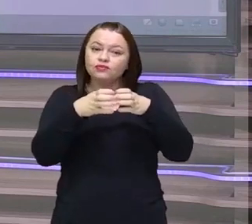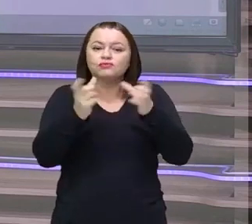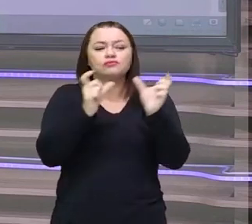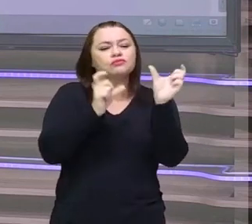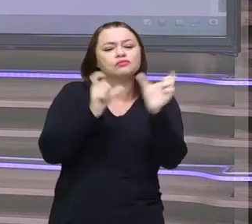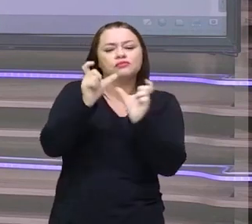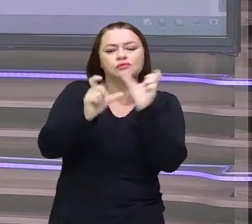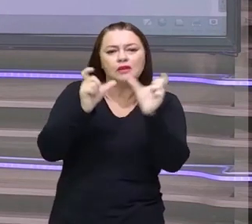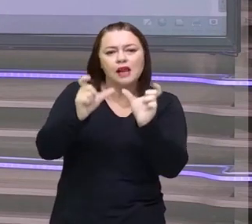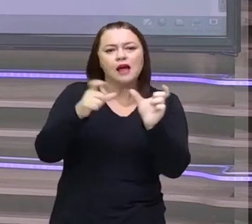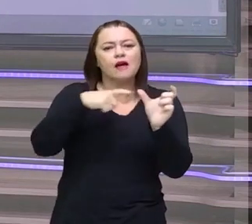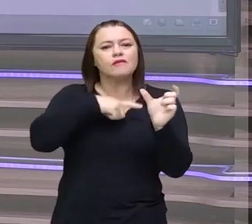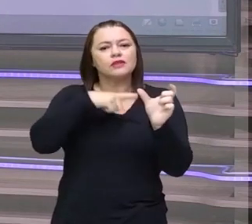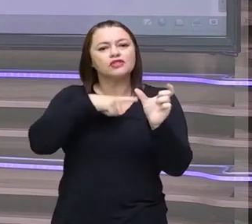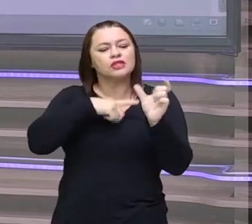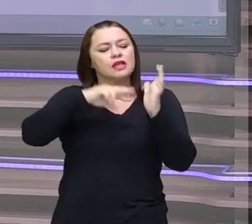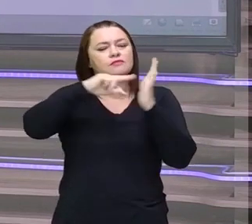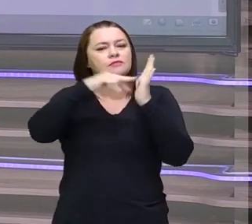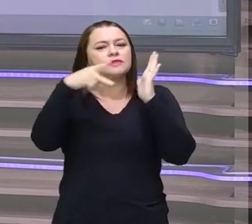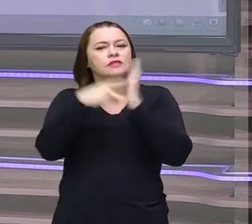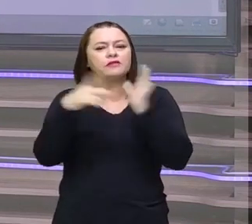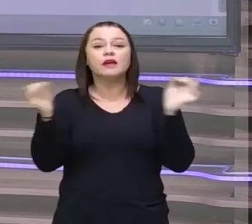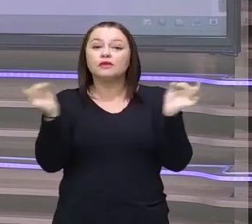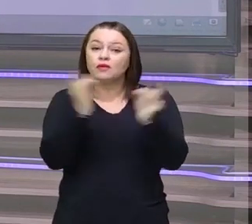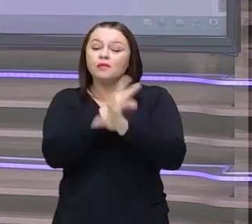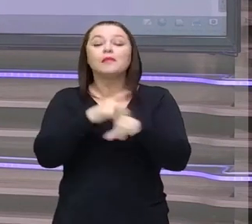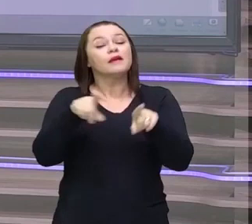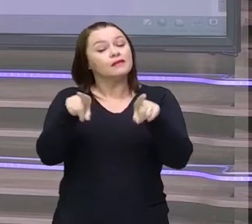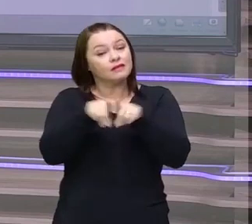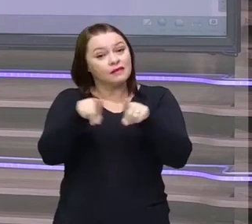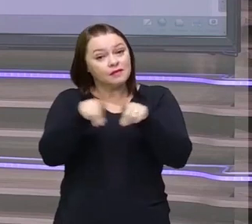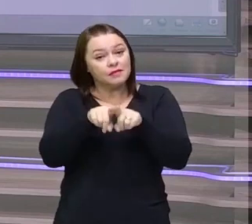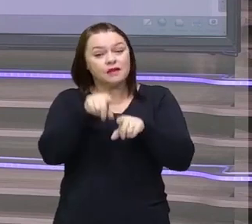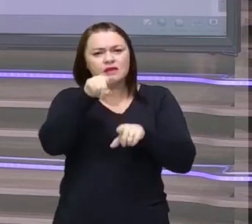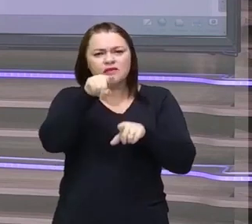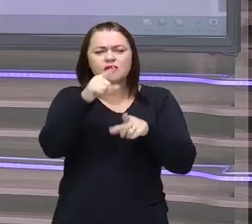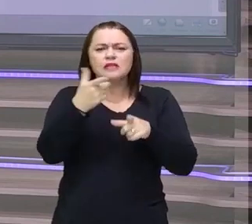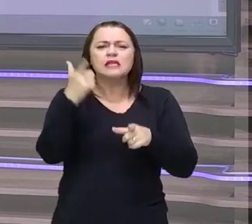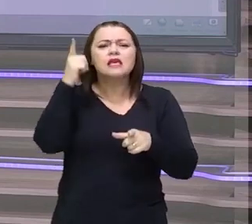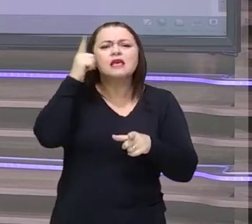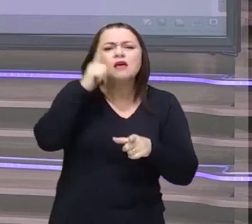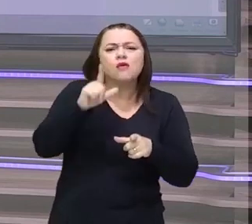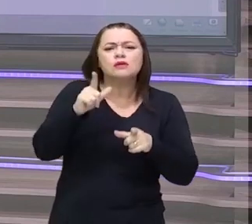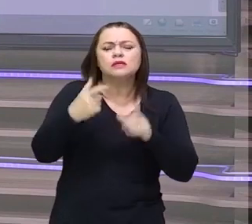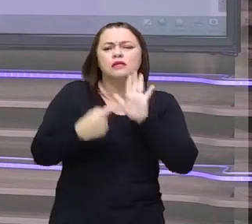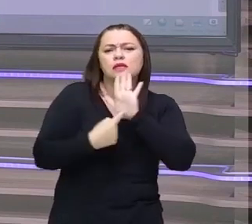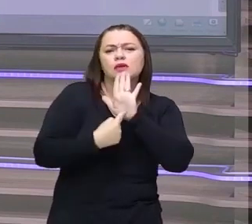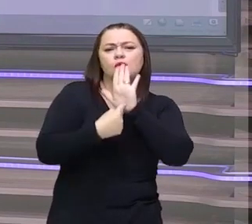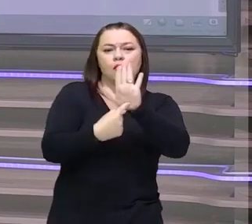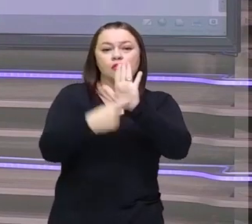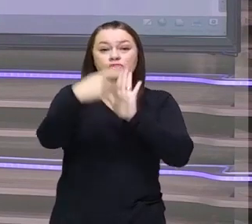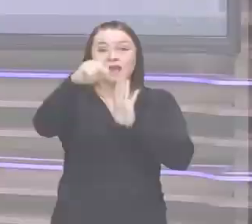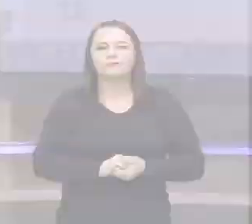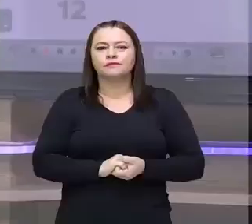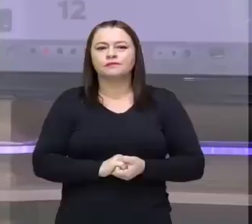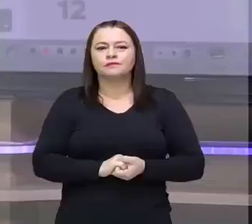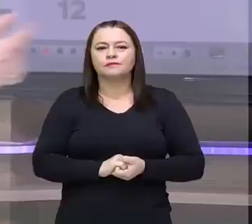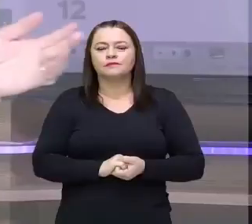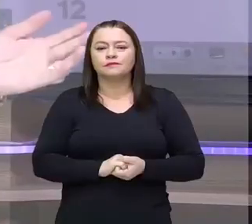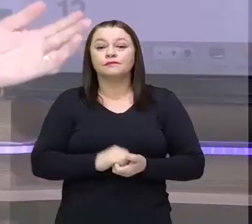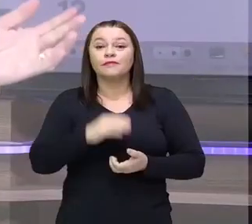também. Se você conseguiu passar essa ideia, se você conseguiu expressar, legal.